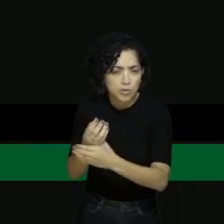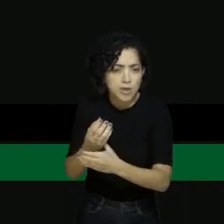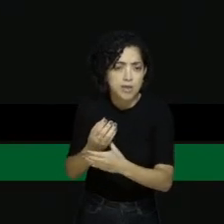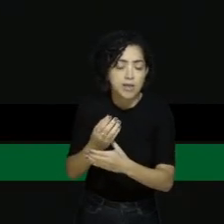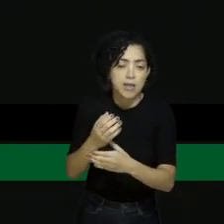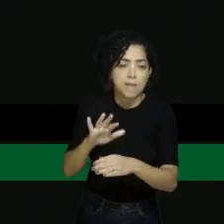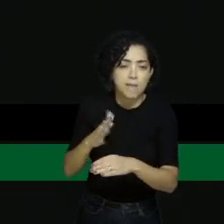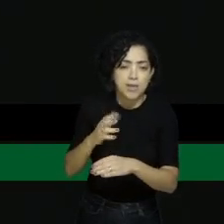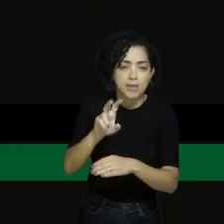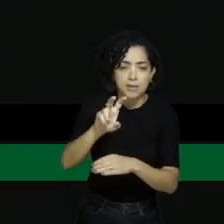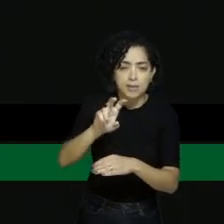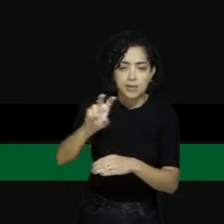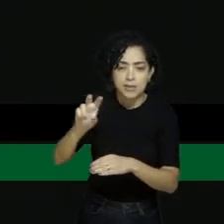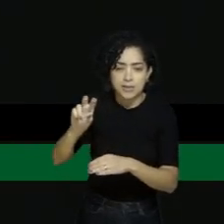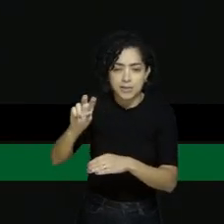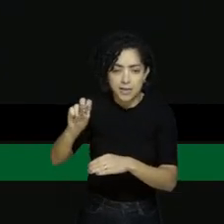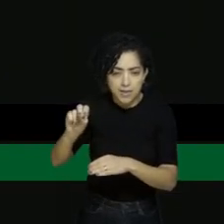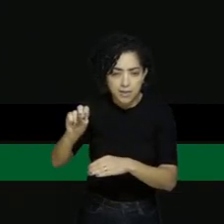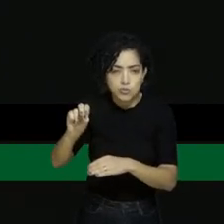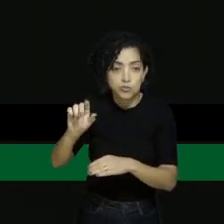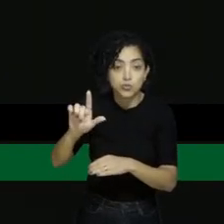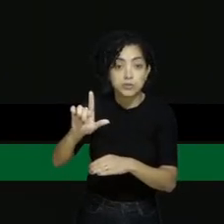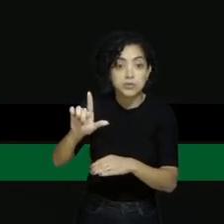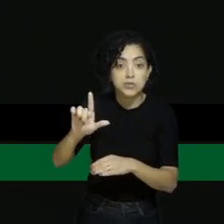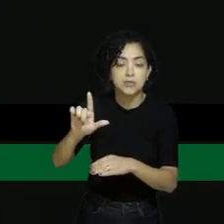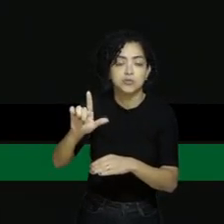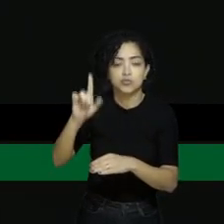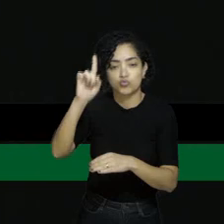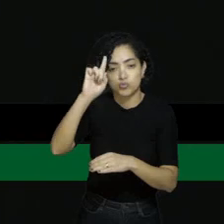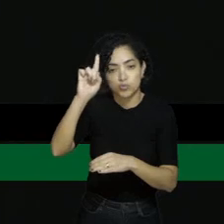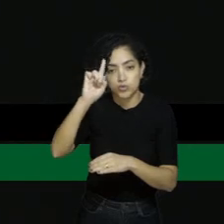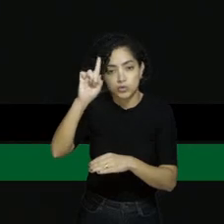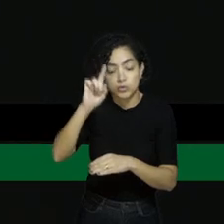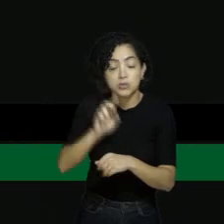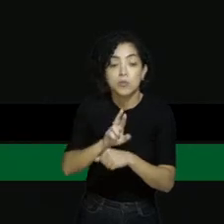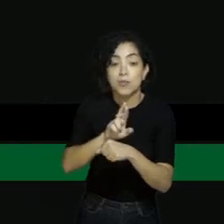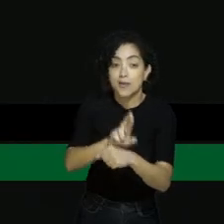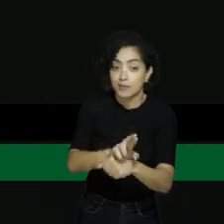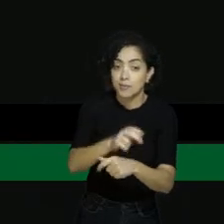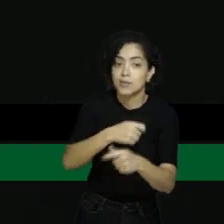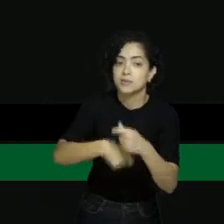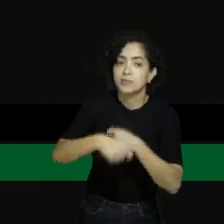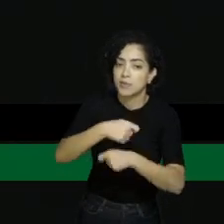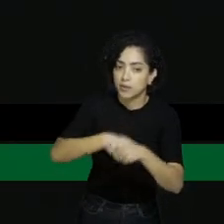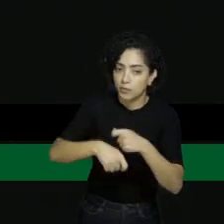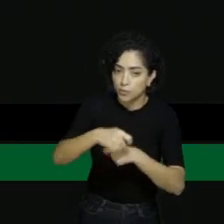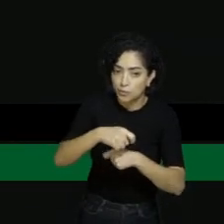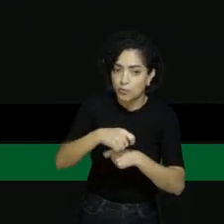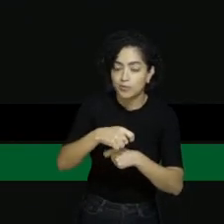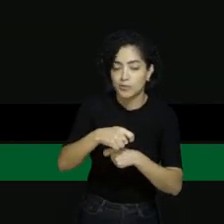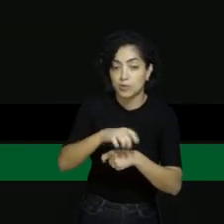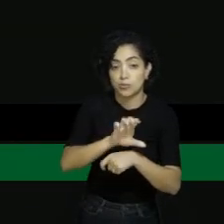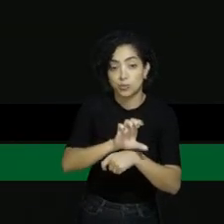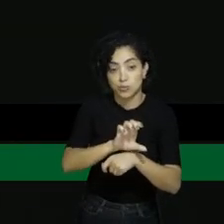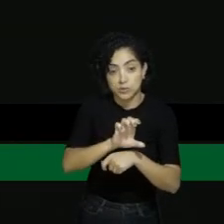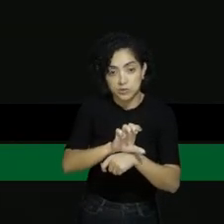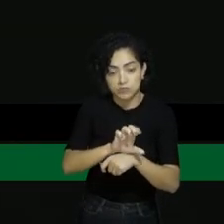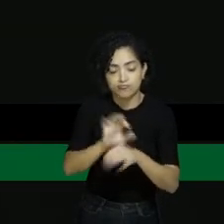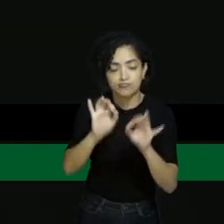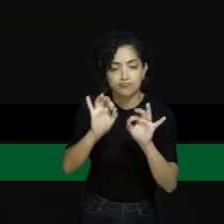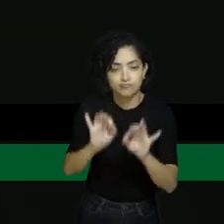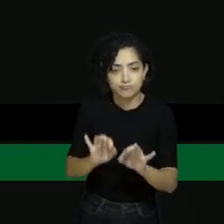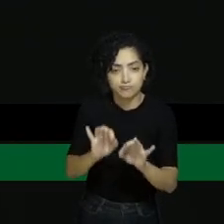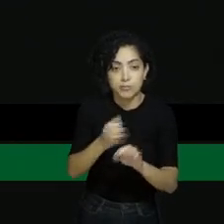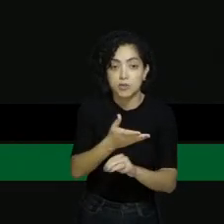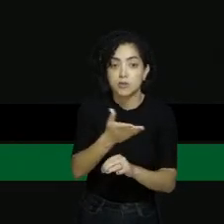por produtor por dia, mas mesmo assim representa muito para a economia, representa muito para o estado, e eu tenho certeza que os